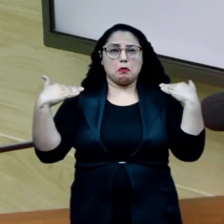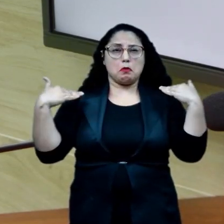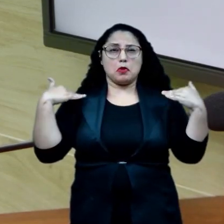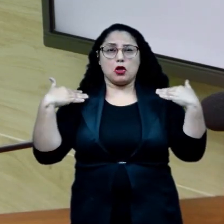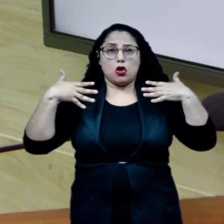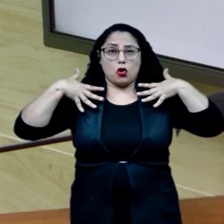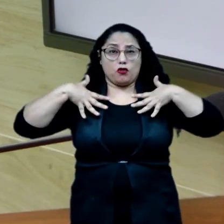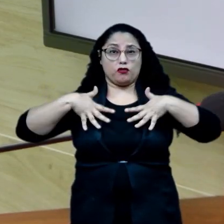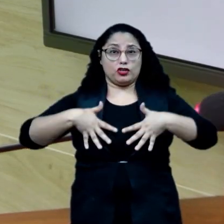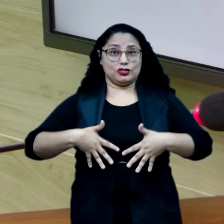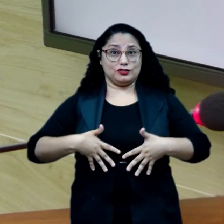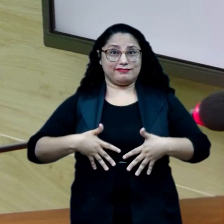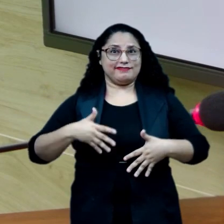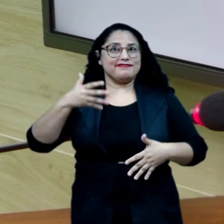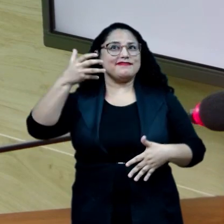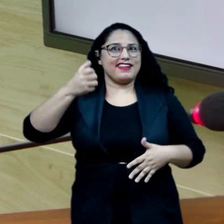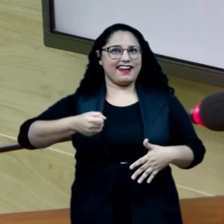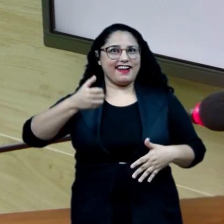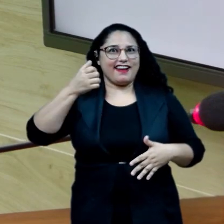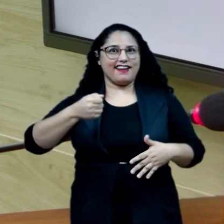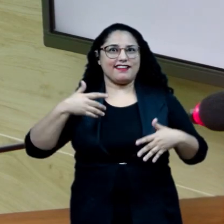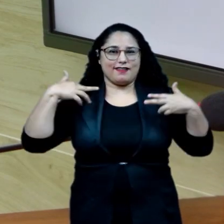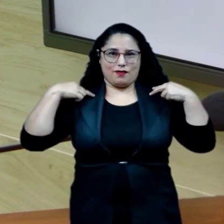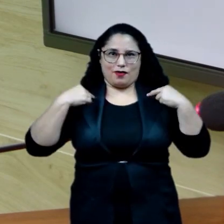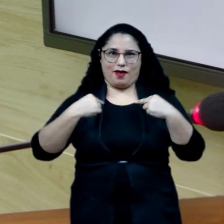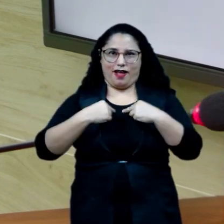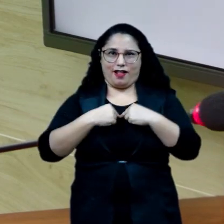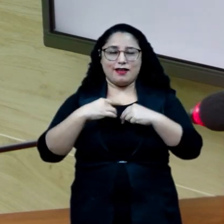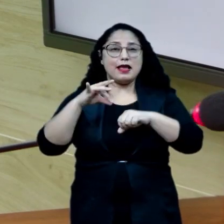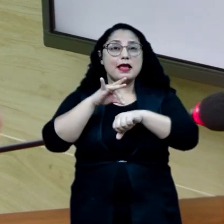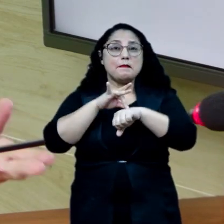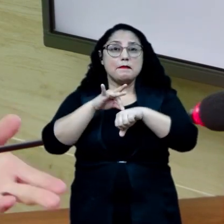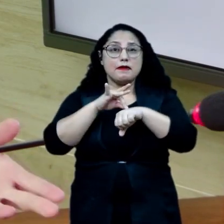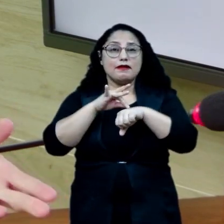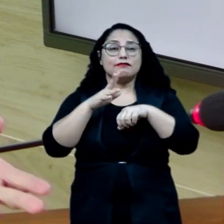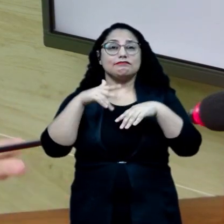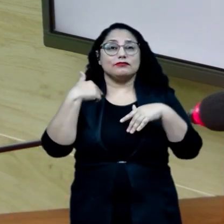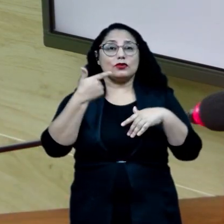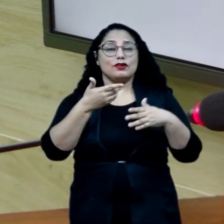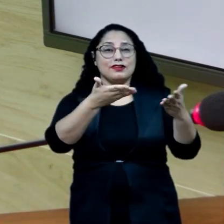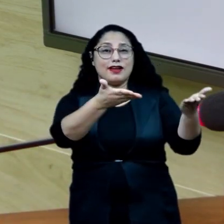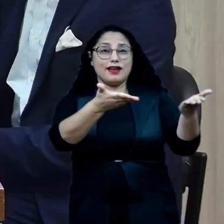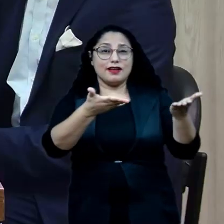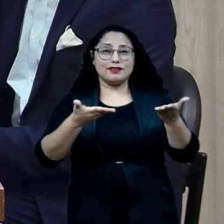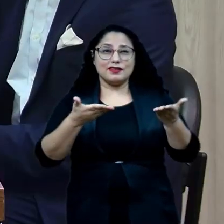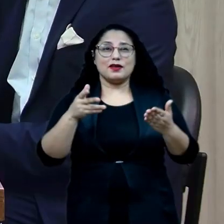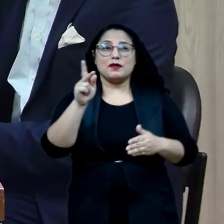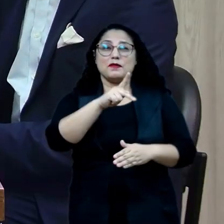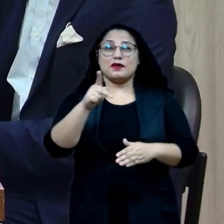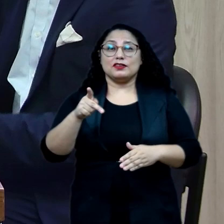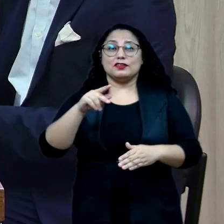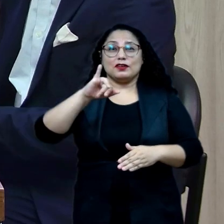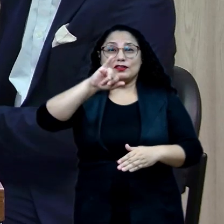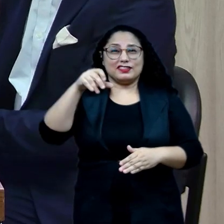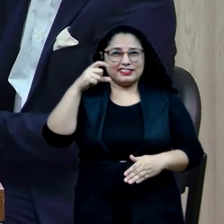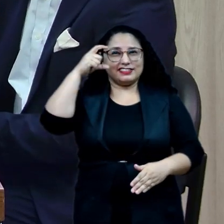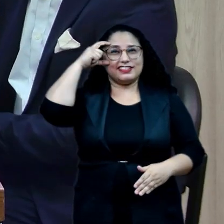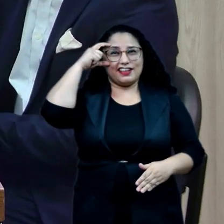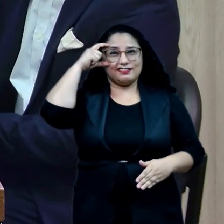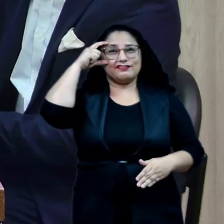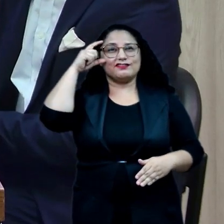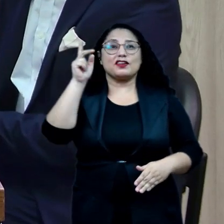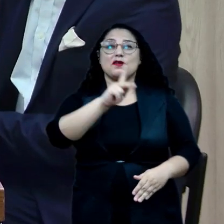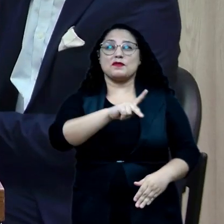hoje estou vestindo uma blusa branca com acessórios em prata. Hoje nós estamos recebendo o professor Jefferson Sampaio,